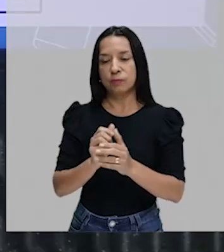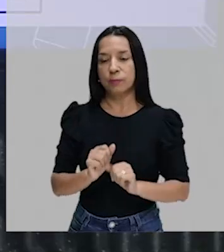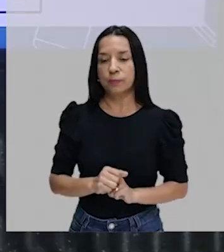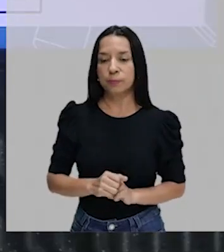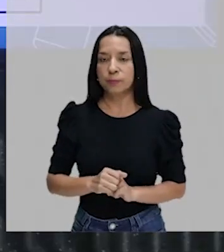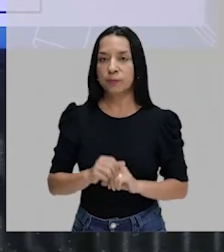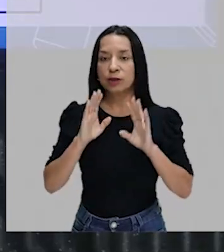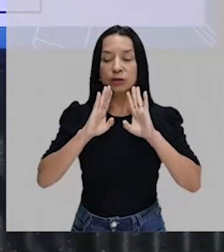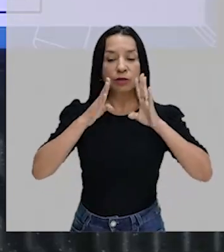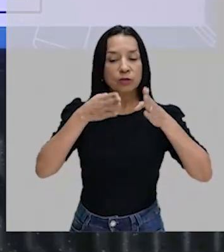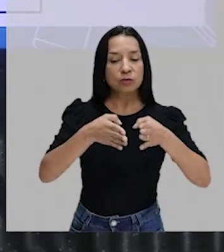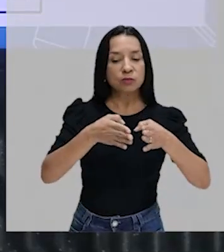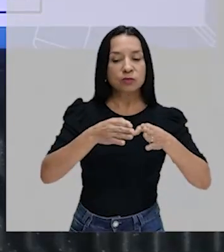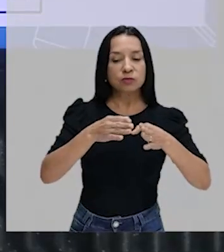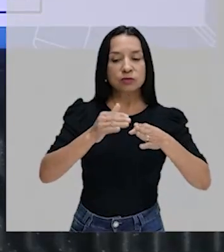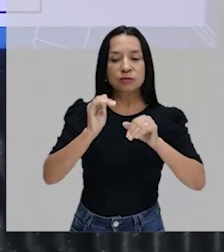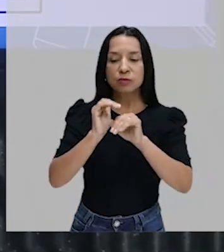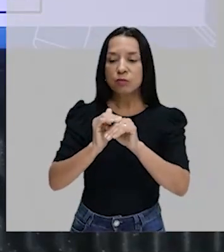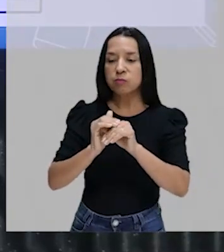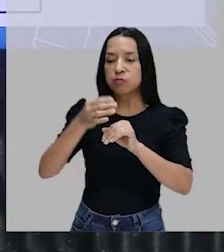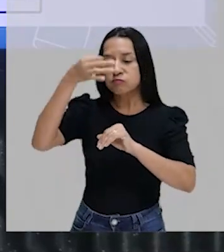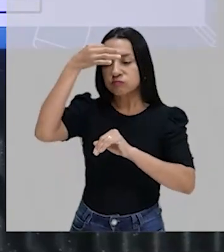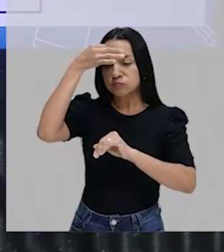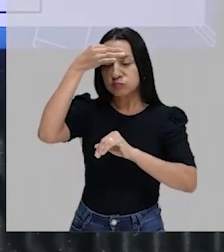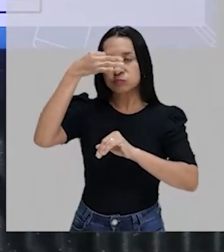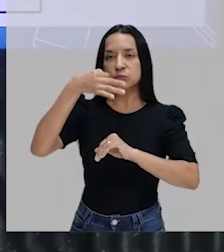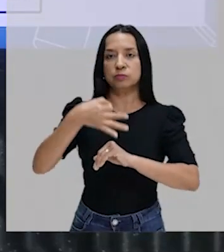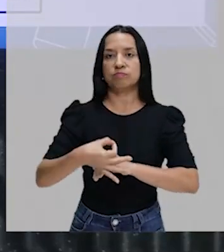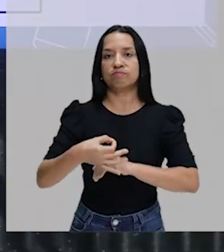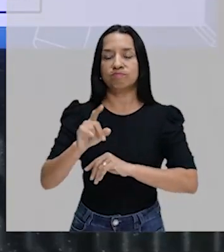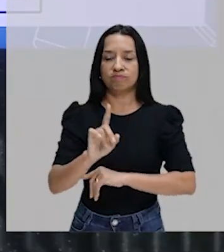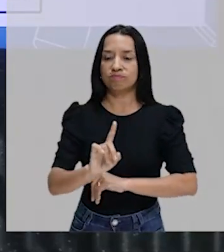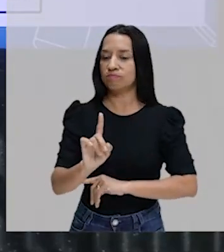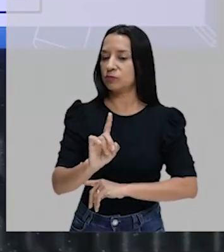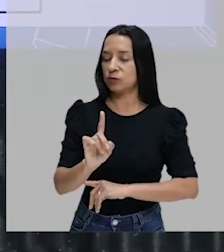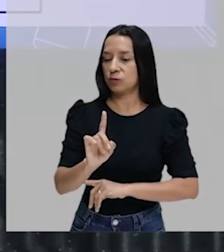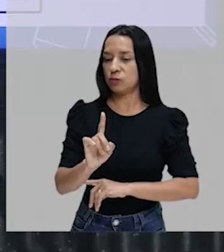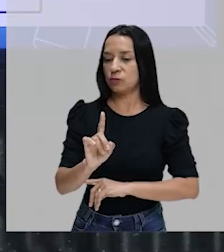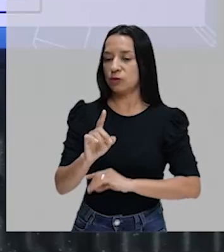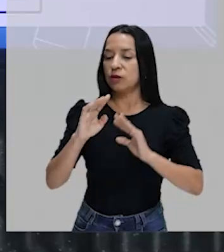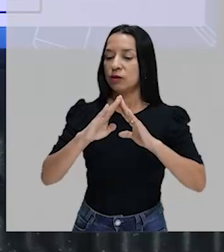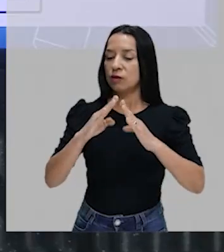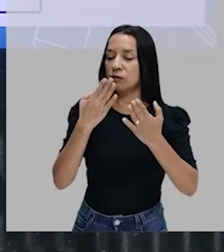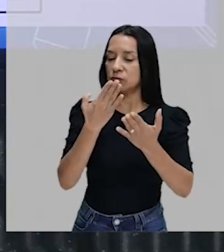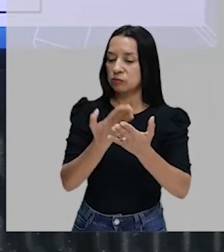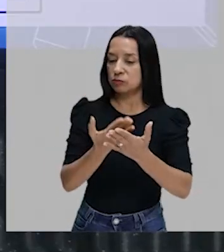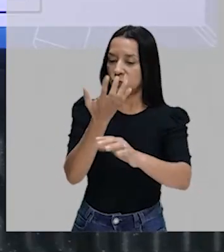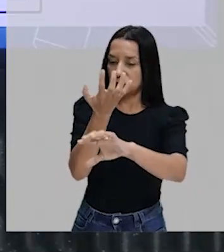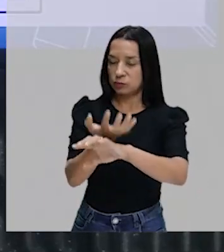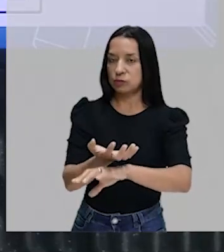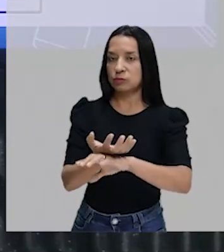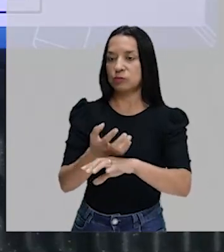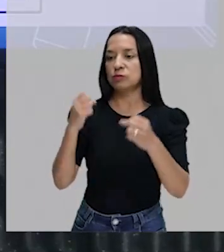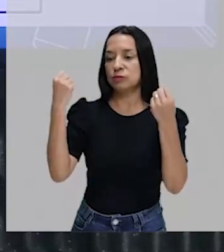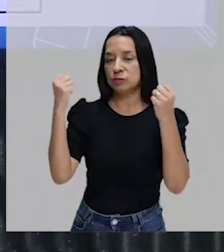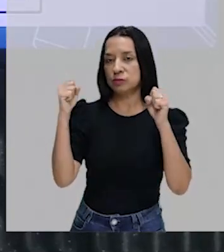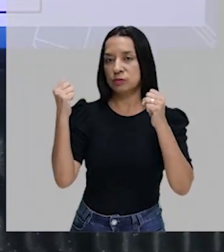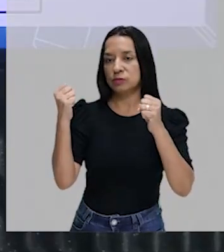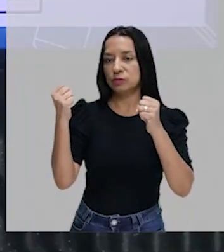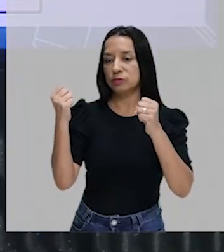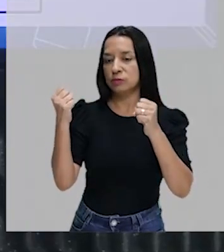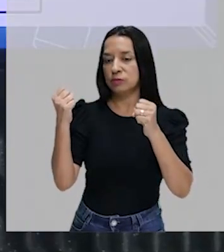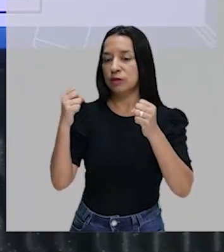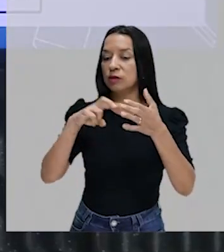não visa uma alta performance. A educação física escolar, ela é voltada para a saúde